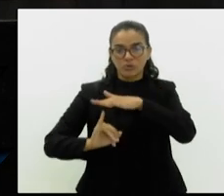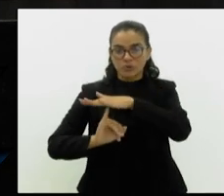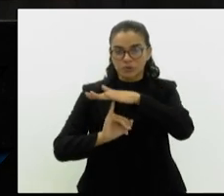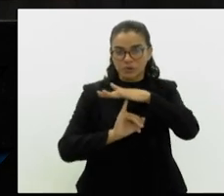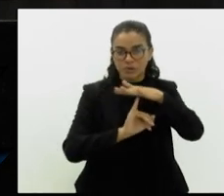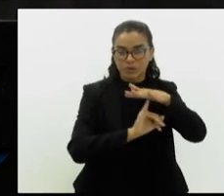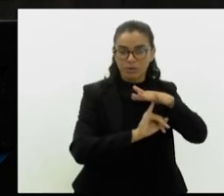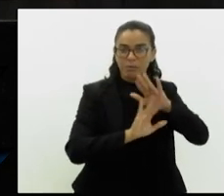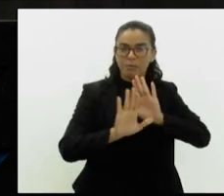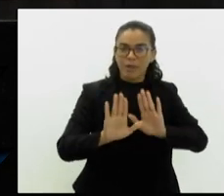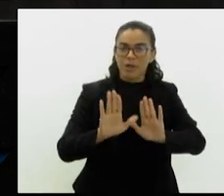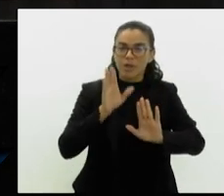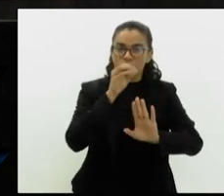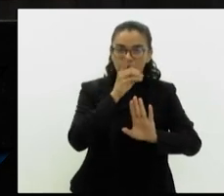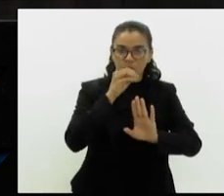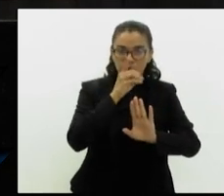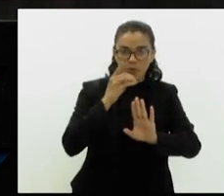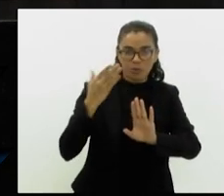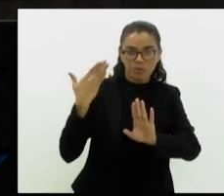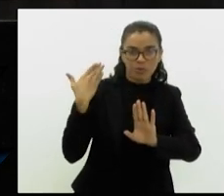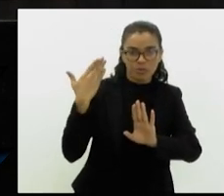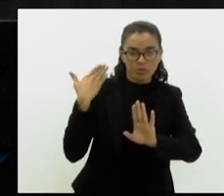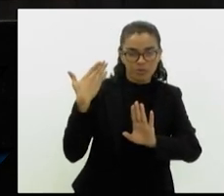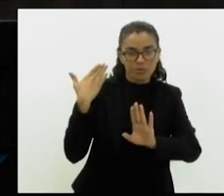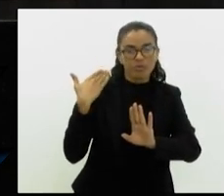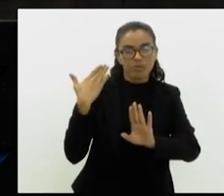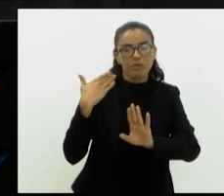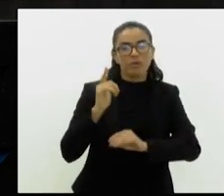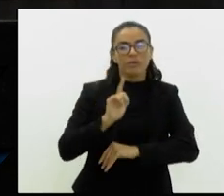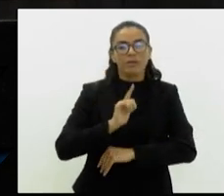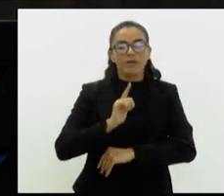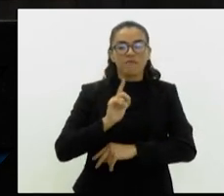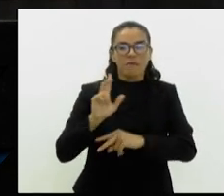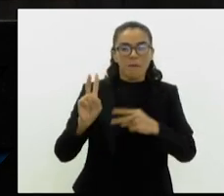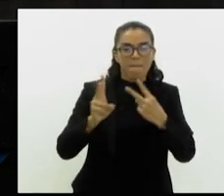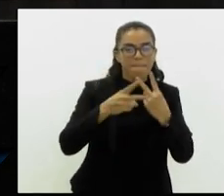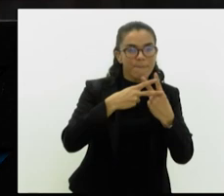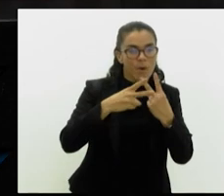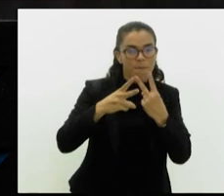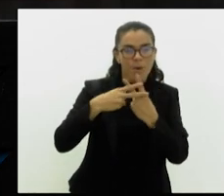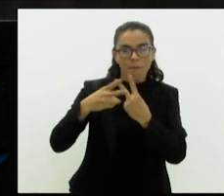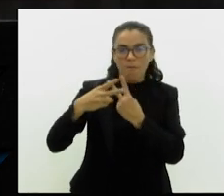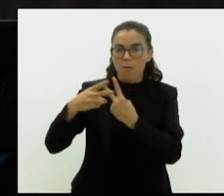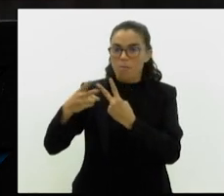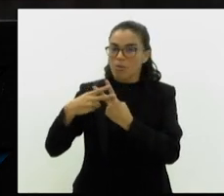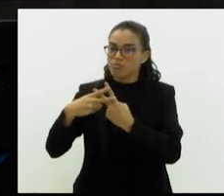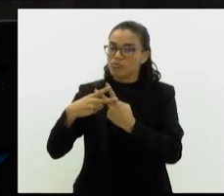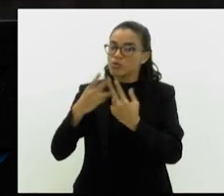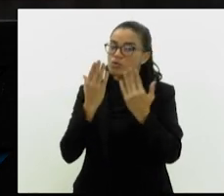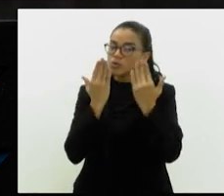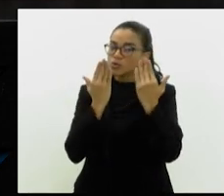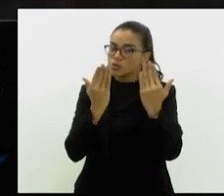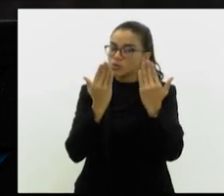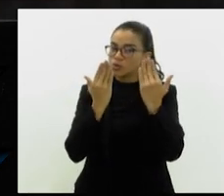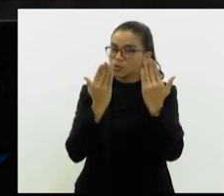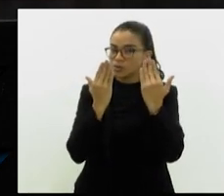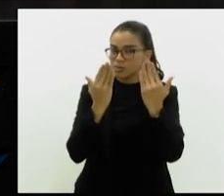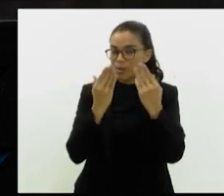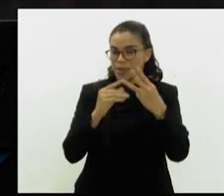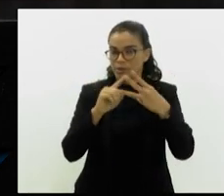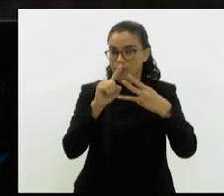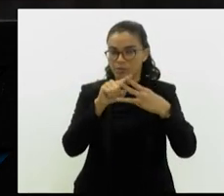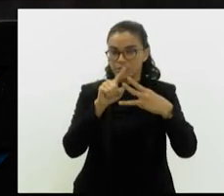último domingo foi feita prisão dos possíveis três mandantes